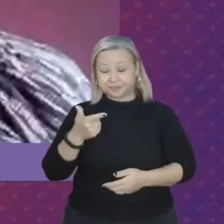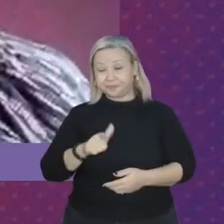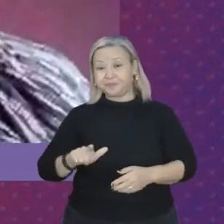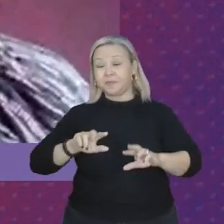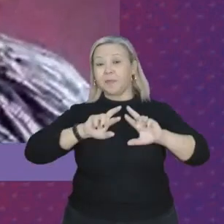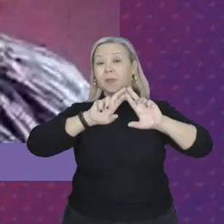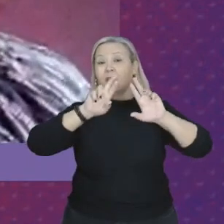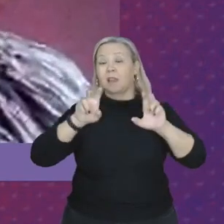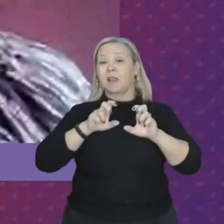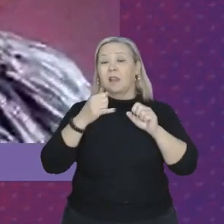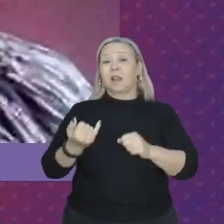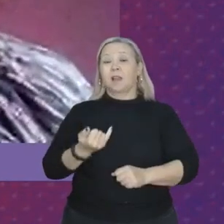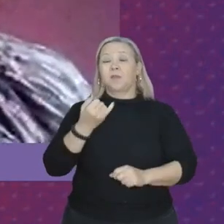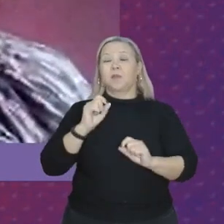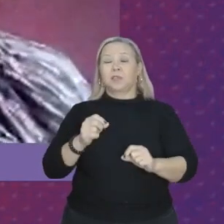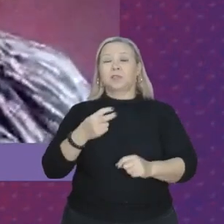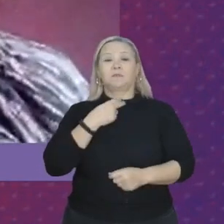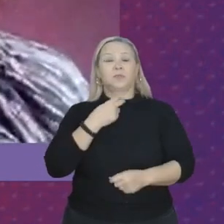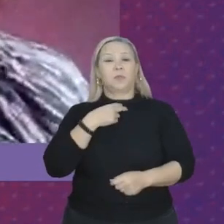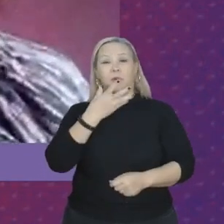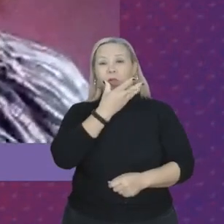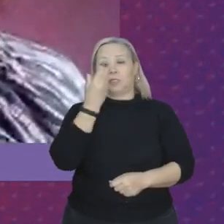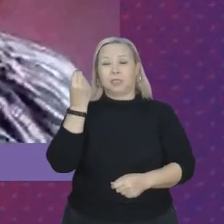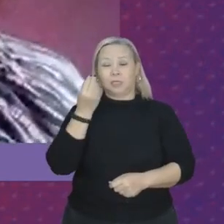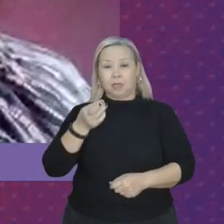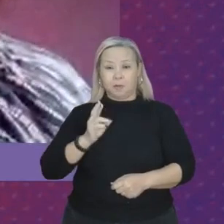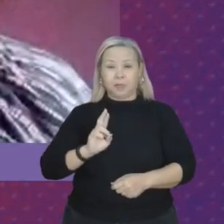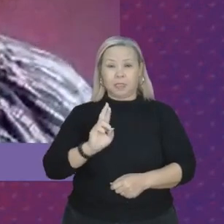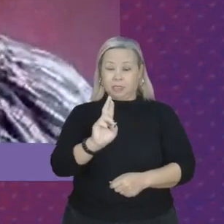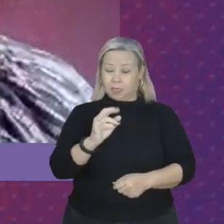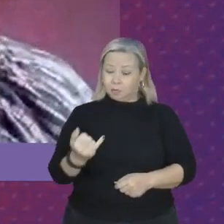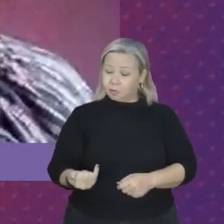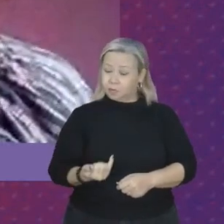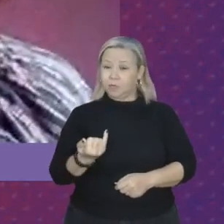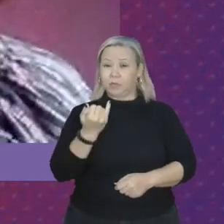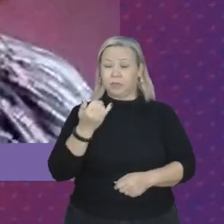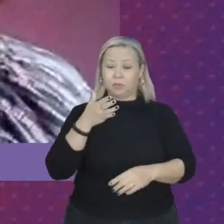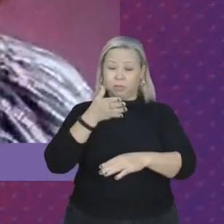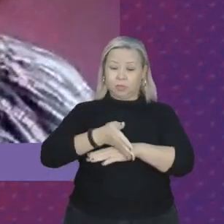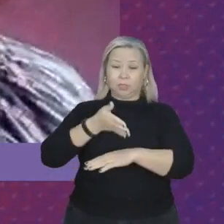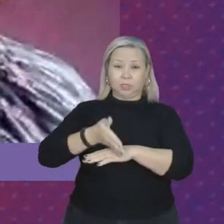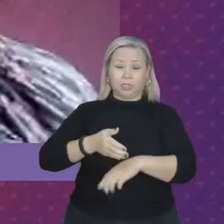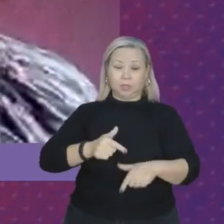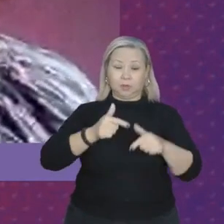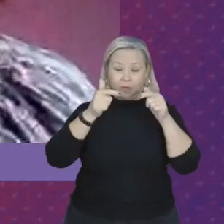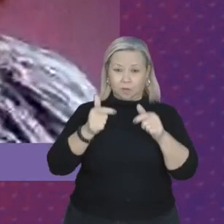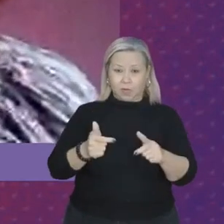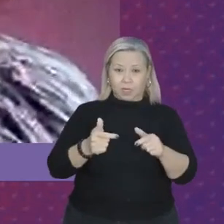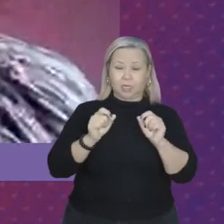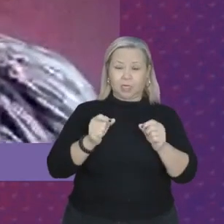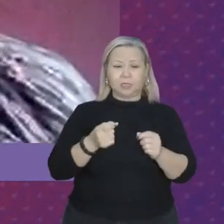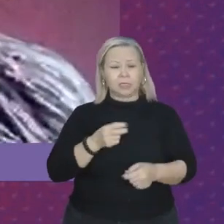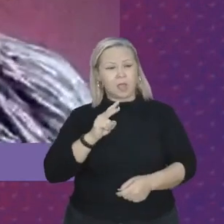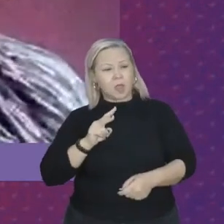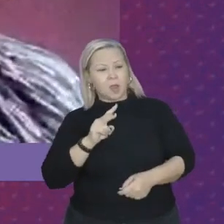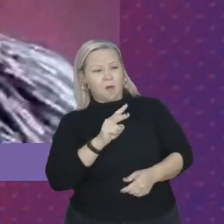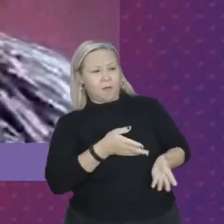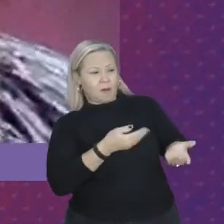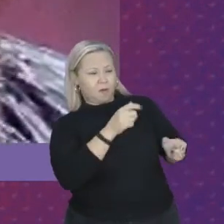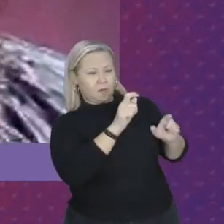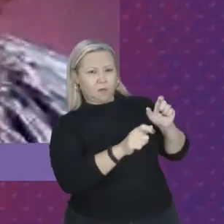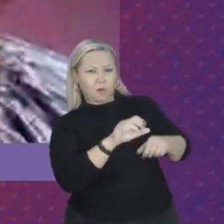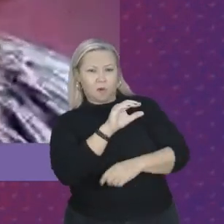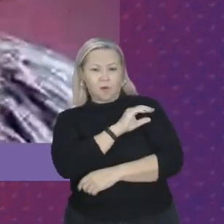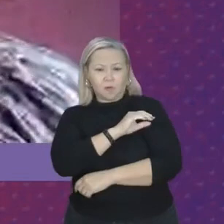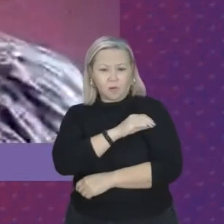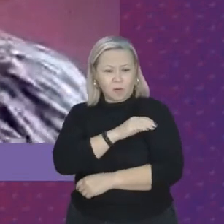muito importante que a gente não pode esquecer é que representatividade importa. Então, quando a gente entra num espaço desse, vê um jovem coordenando uma mesa, vê